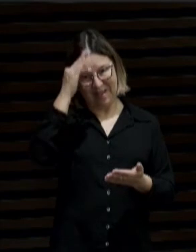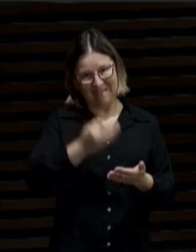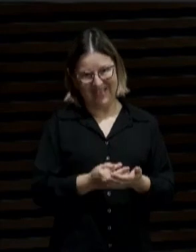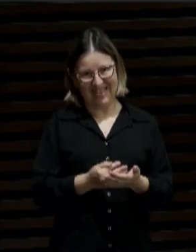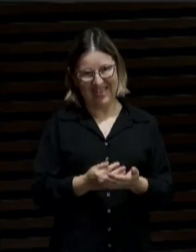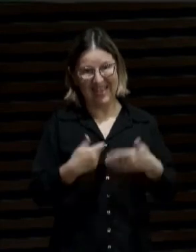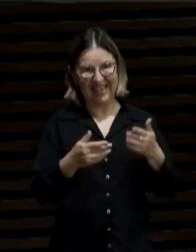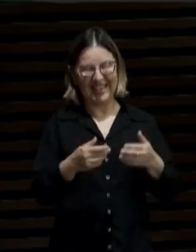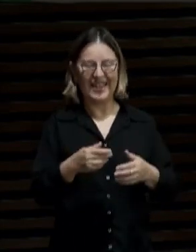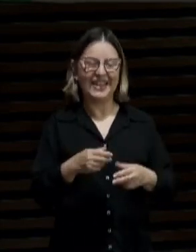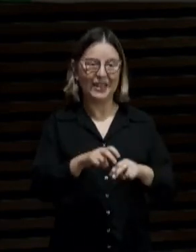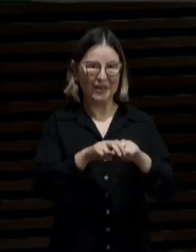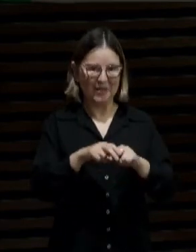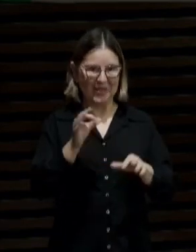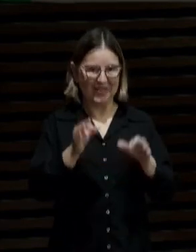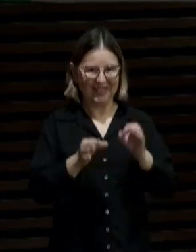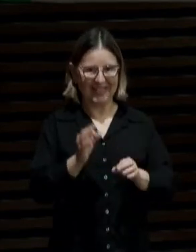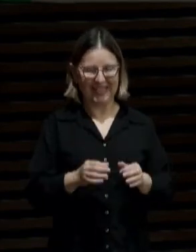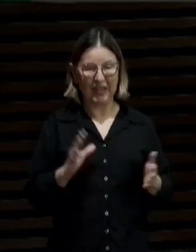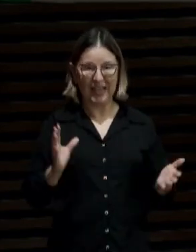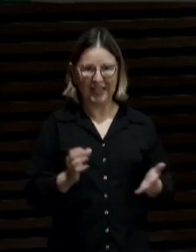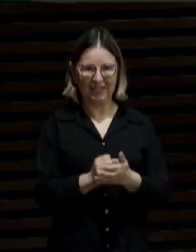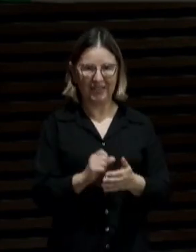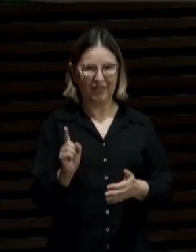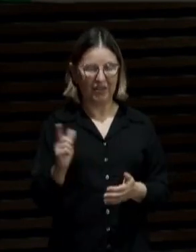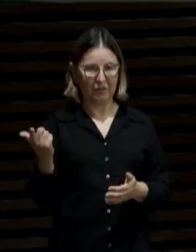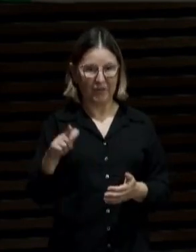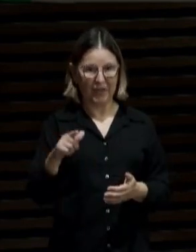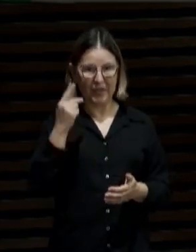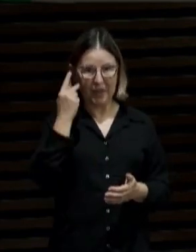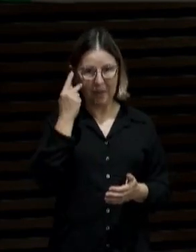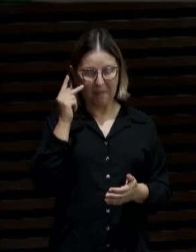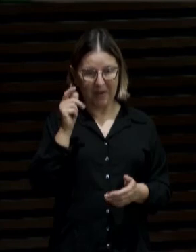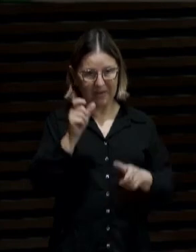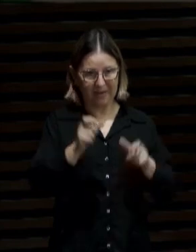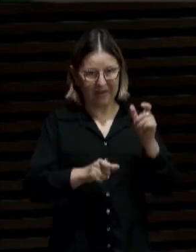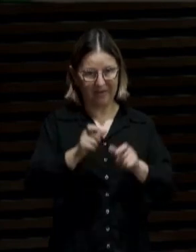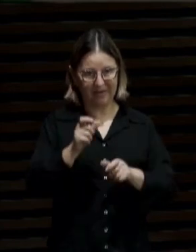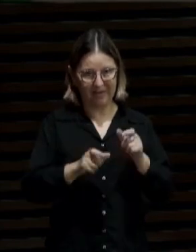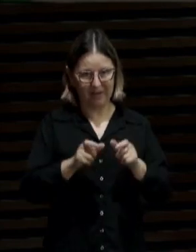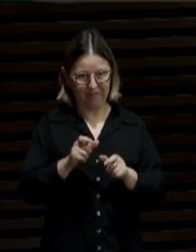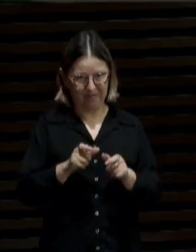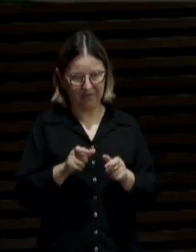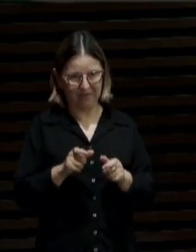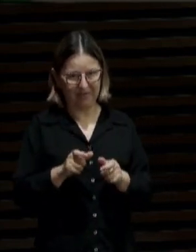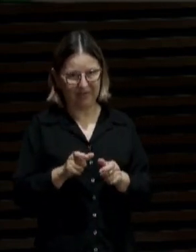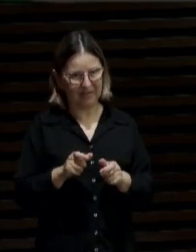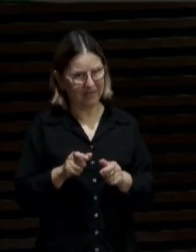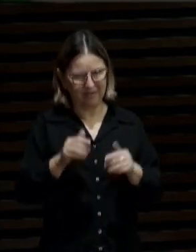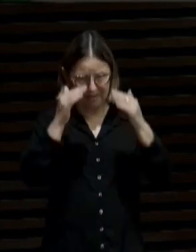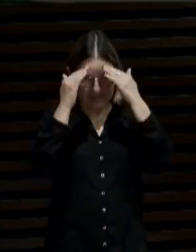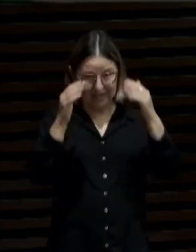A salvação não vem para aquele que faz por merecer, mas para aquele que, assim como Abraão, olha para si mesmo e não vê